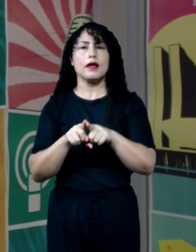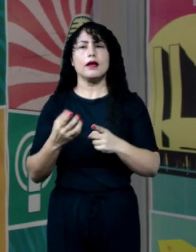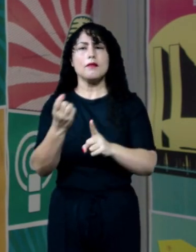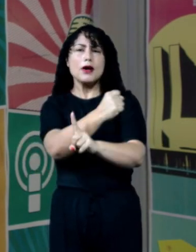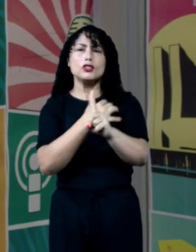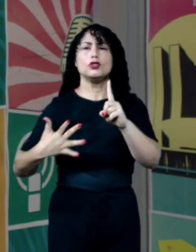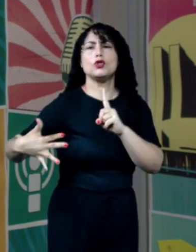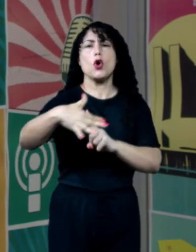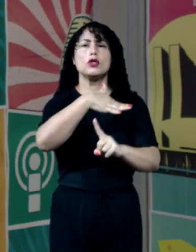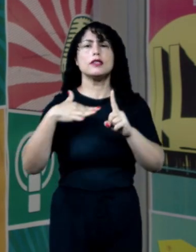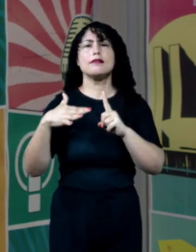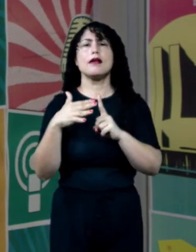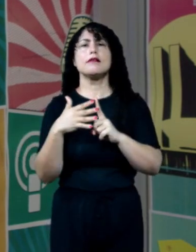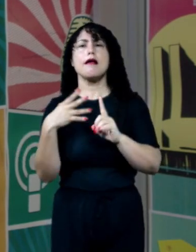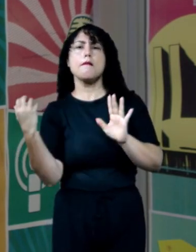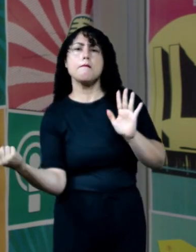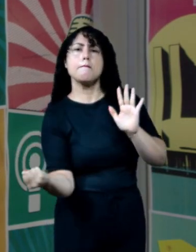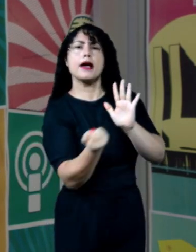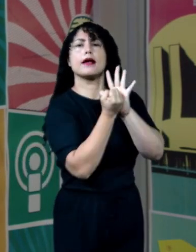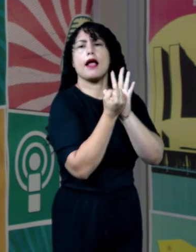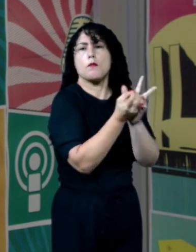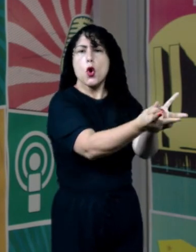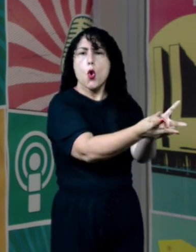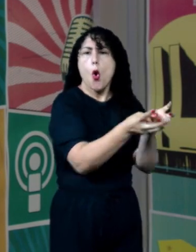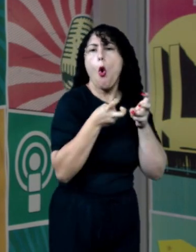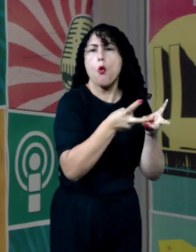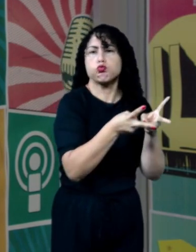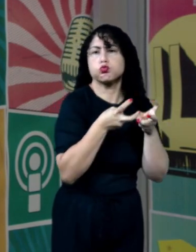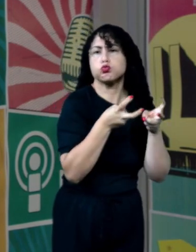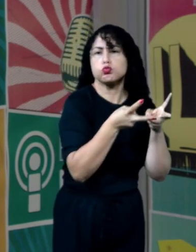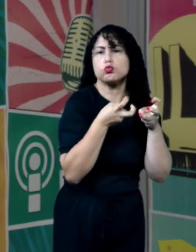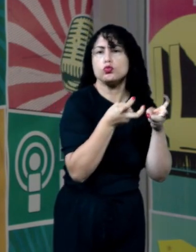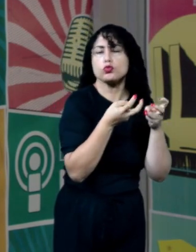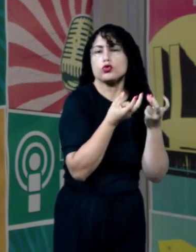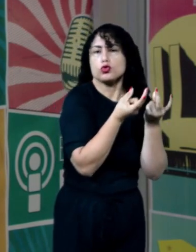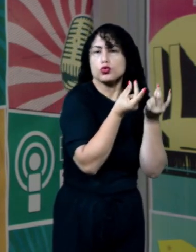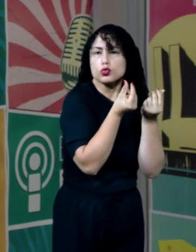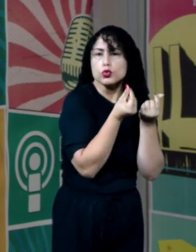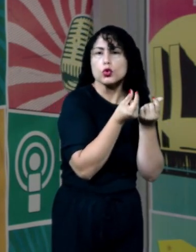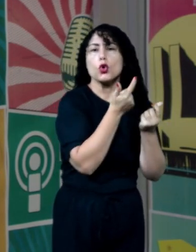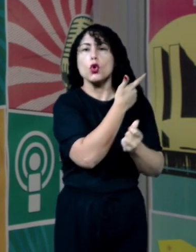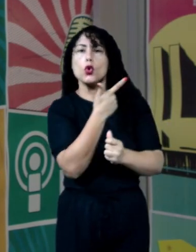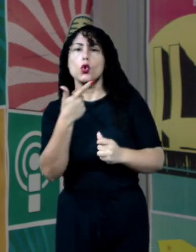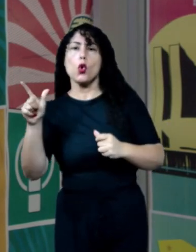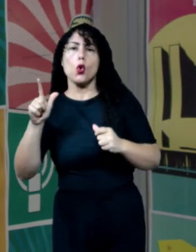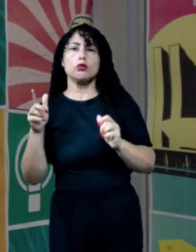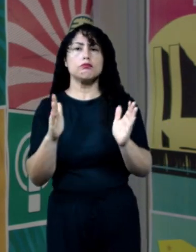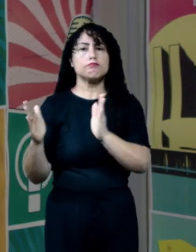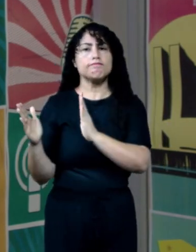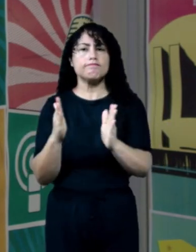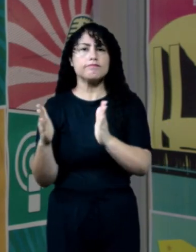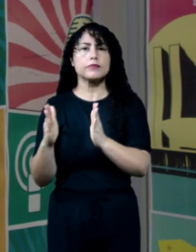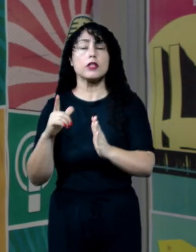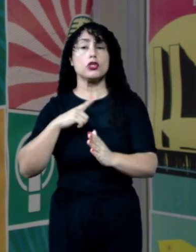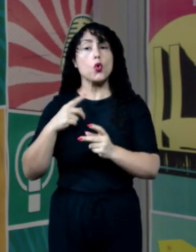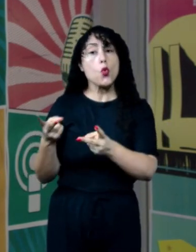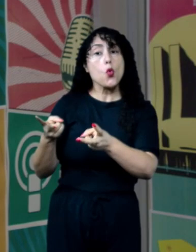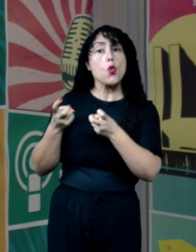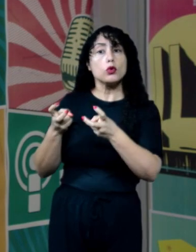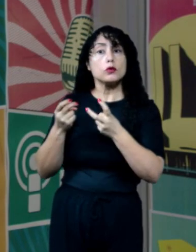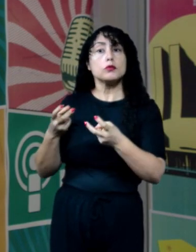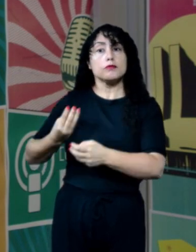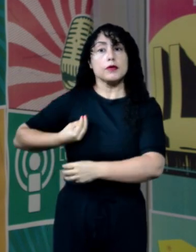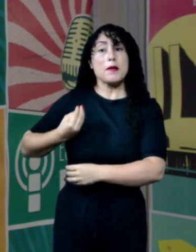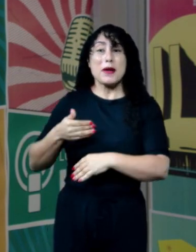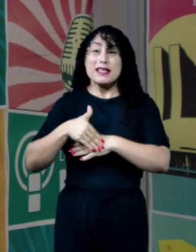sociedade bastante marcada pelo consumismo, né? Assim, em outros tempos também a gente tinha o consumismo presente,